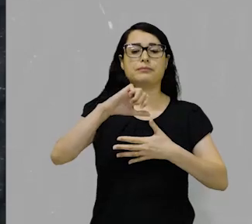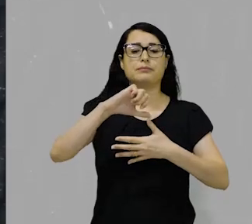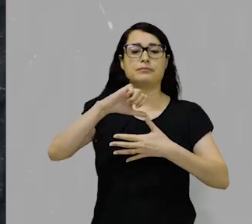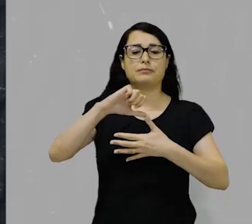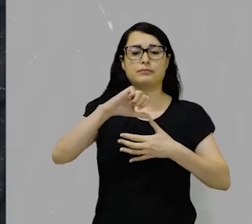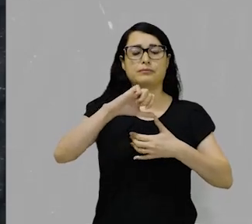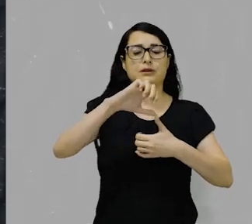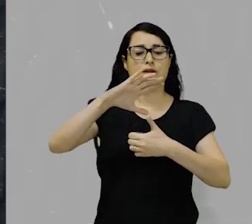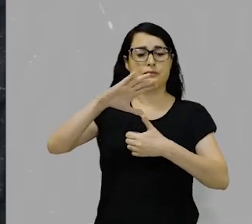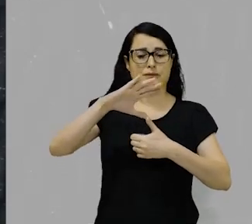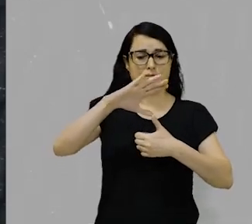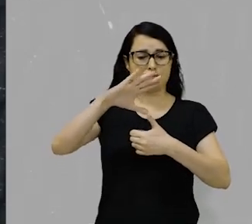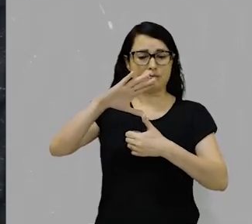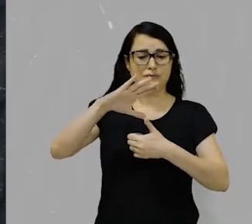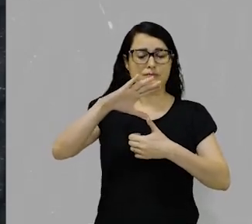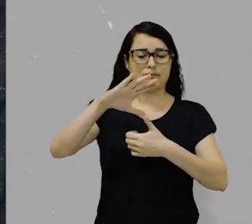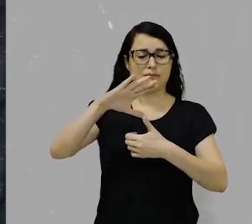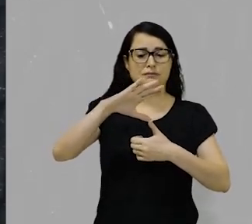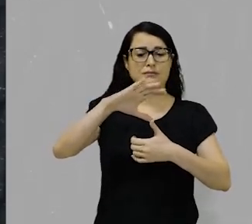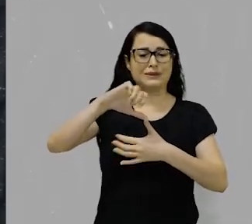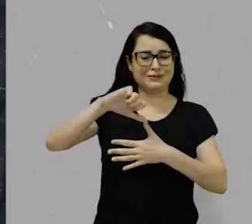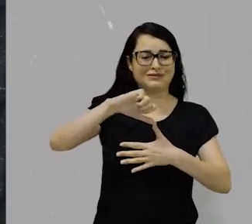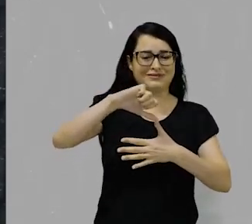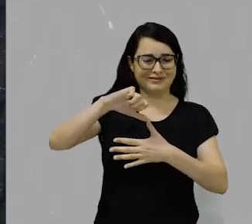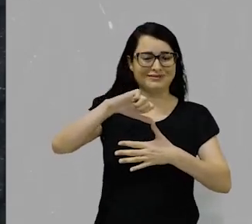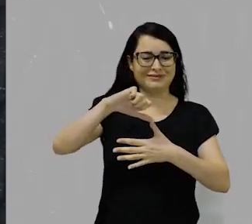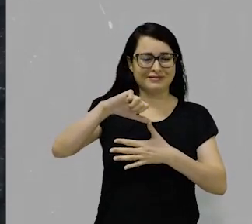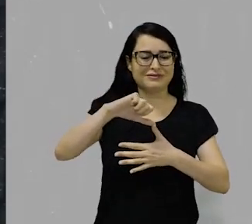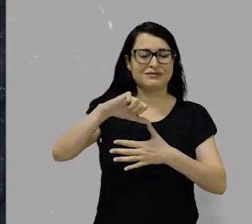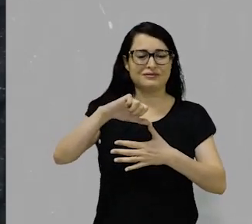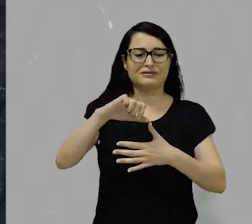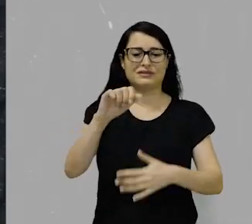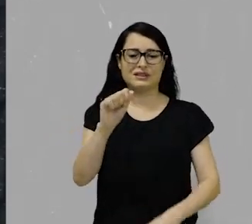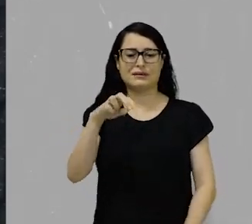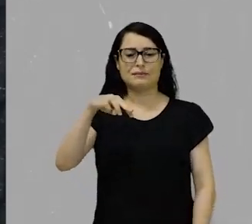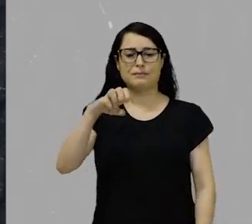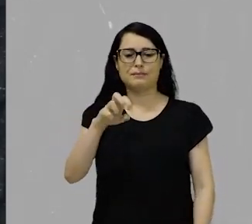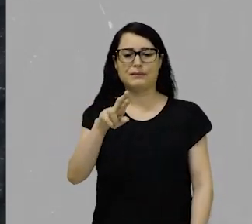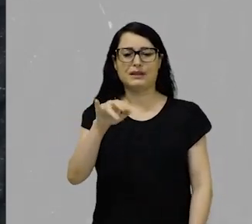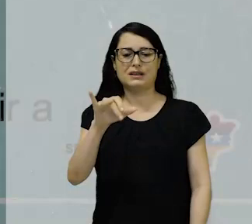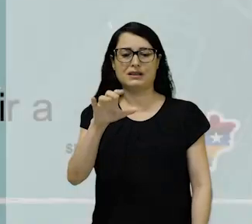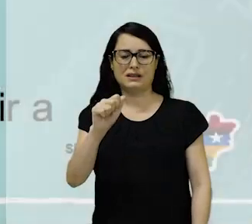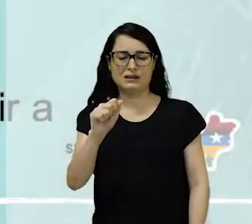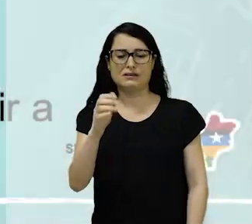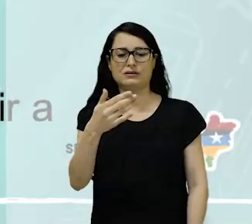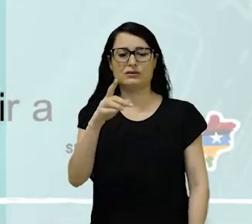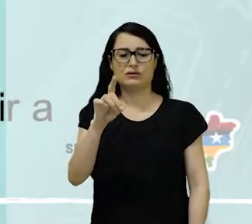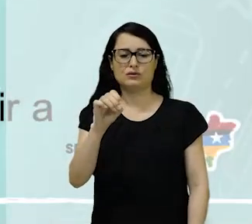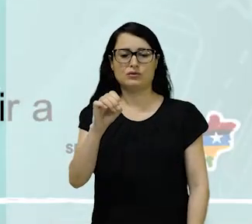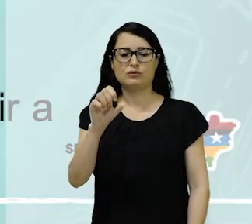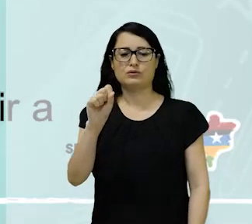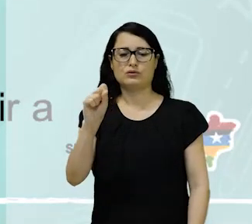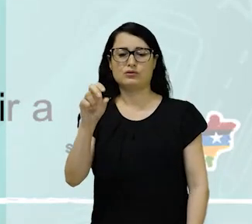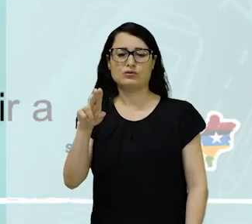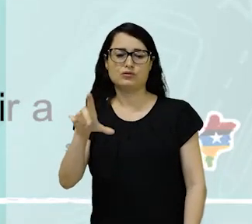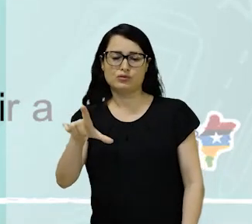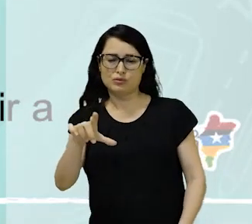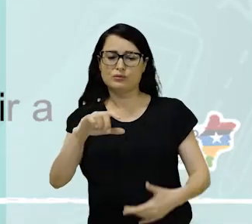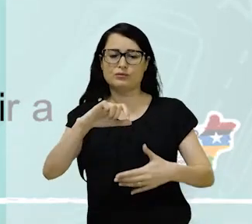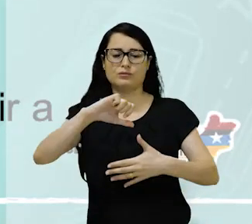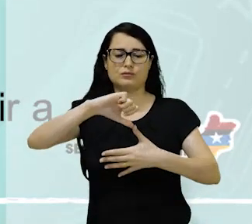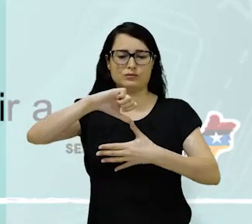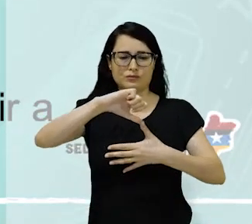Parece um encaixe, e notou semelhanças entre ambos os lados. Então, galera, para Wegener, há centenas de milhões de